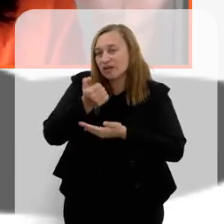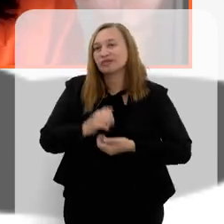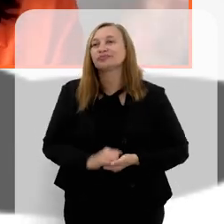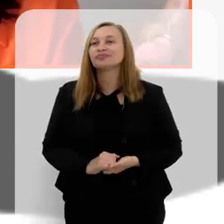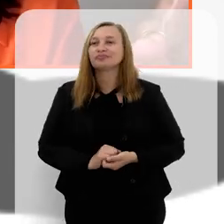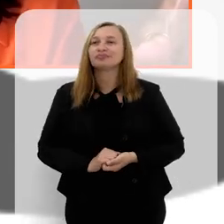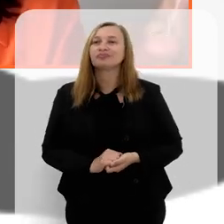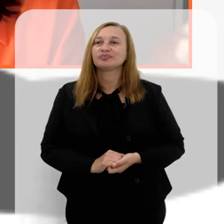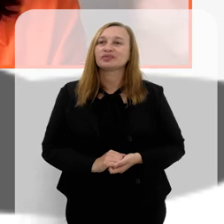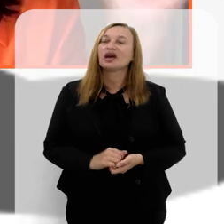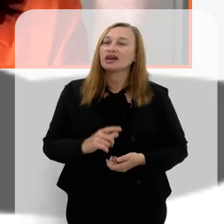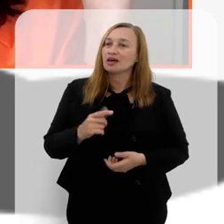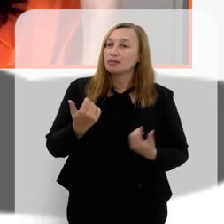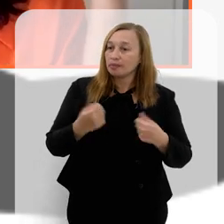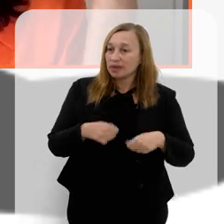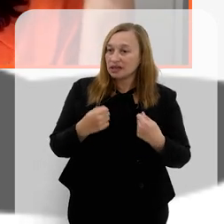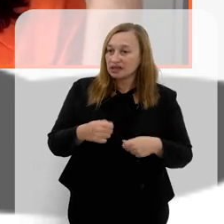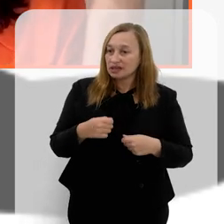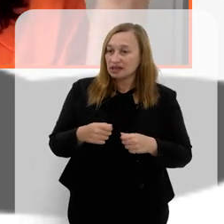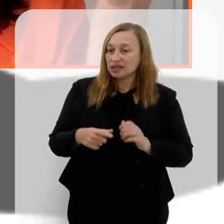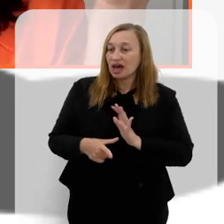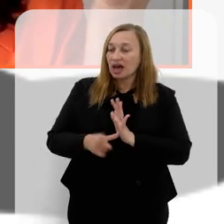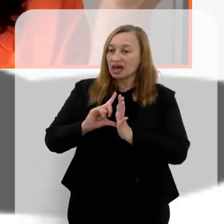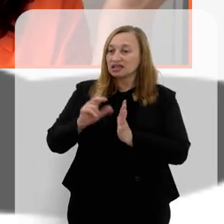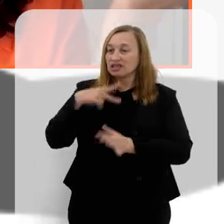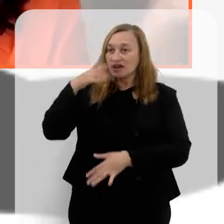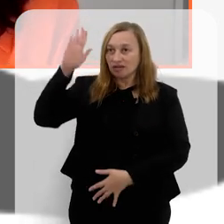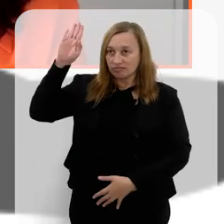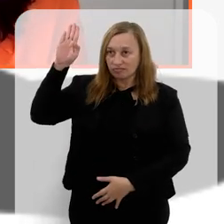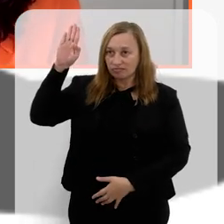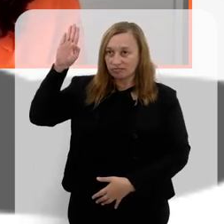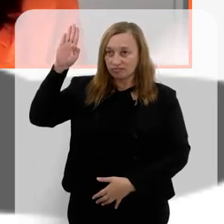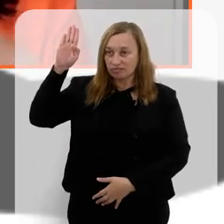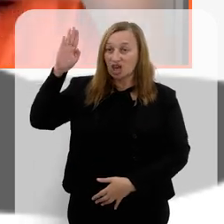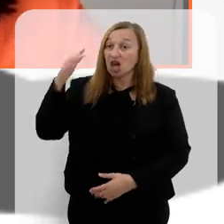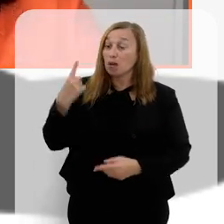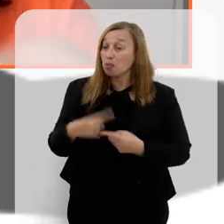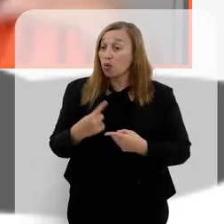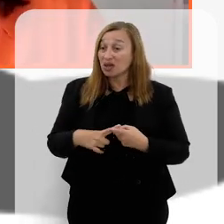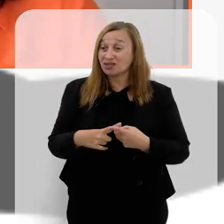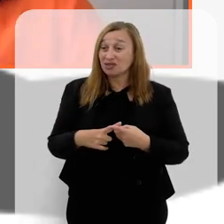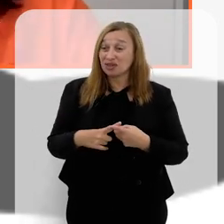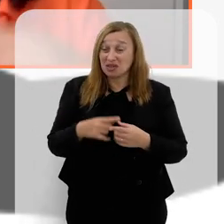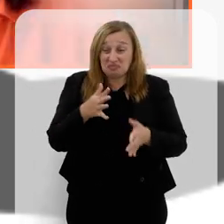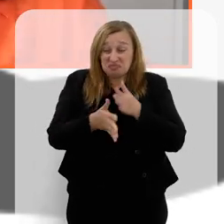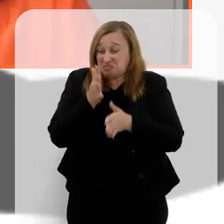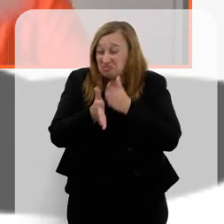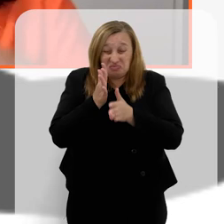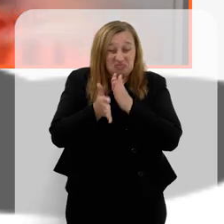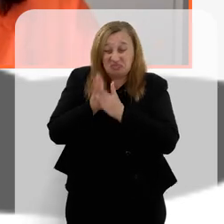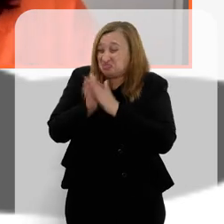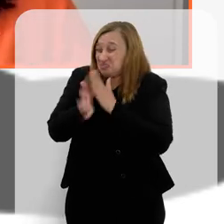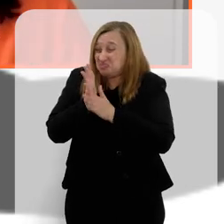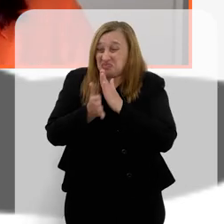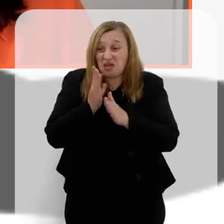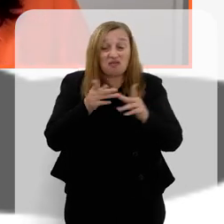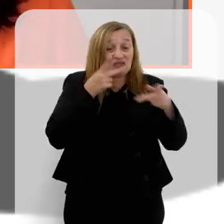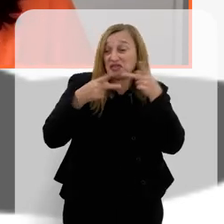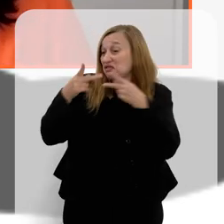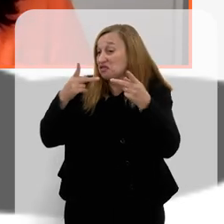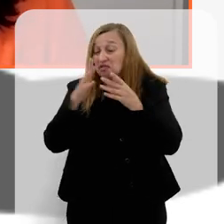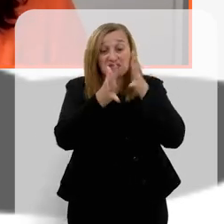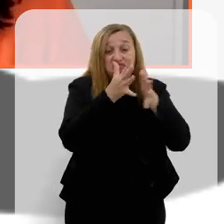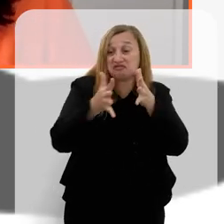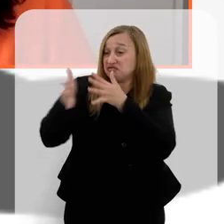tá? Regrinhas básicas. Tem que levantar o dedo para falar, porque senão vira bagunça. Criança, quando se empolga, né? E vai ficar falando todo mundo ao